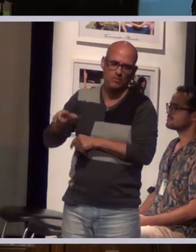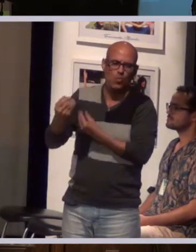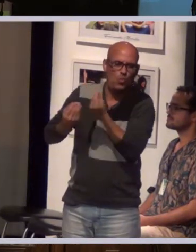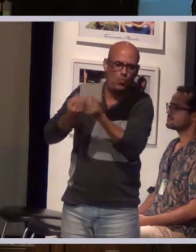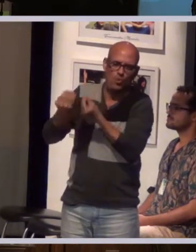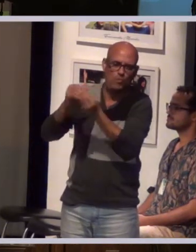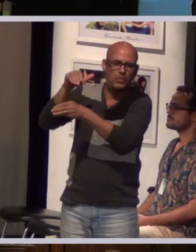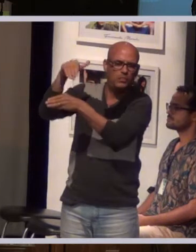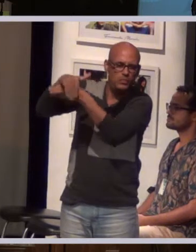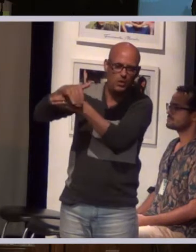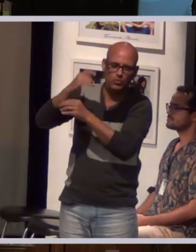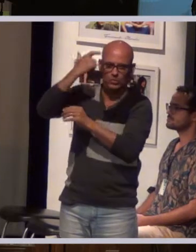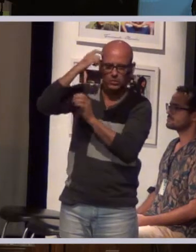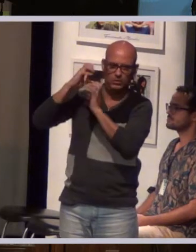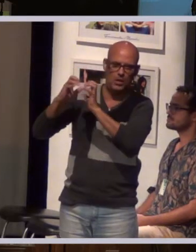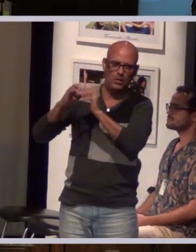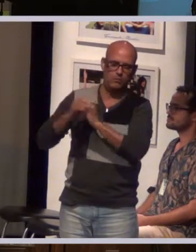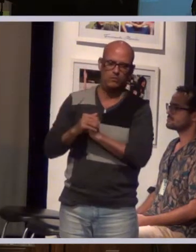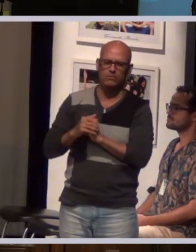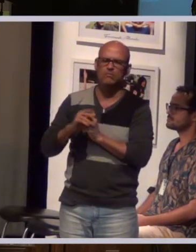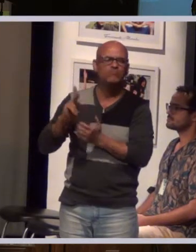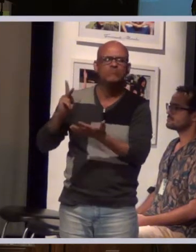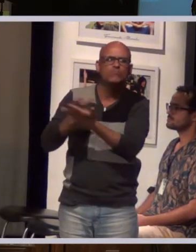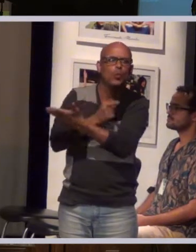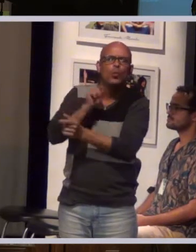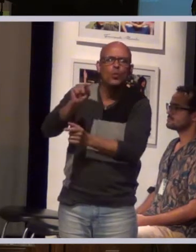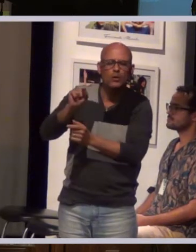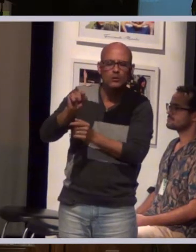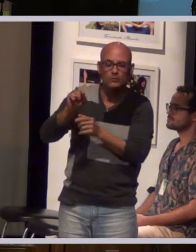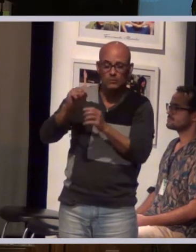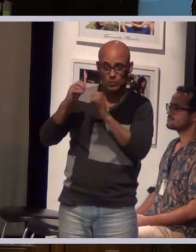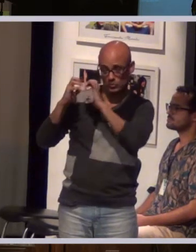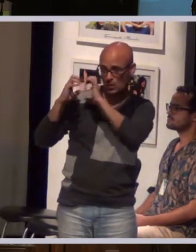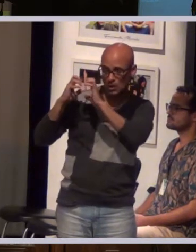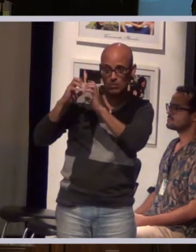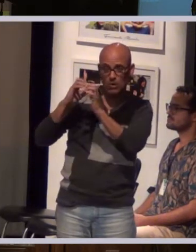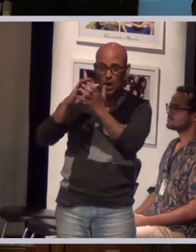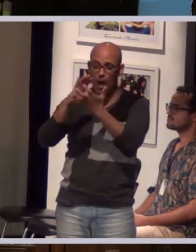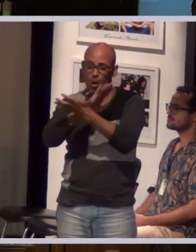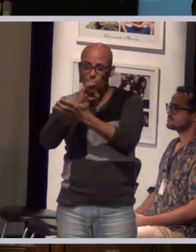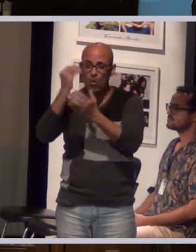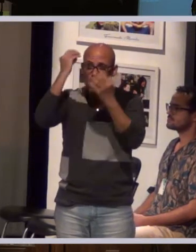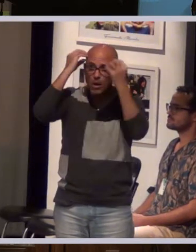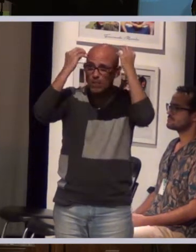que ocorre é uma lesão em algumas áreas do cérebro.